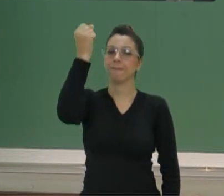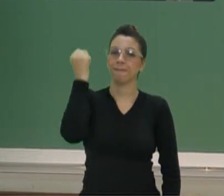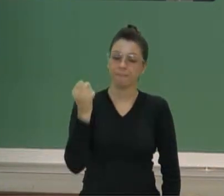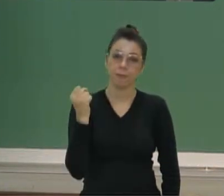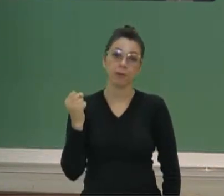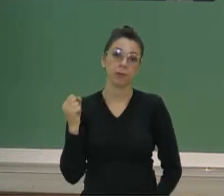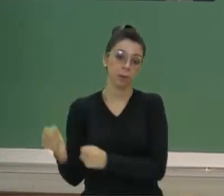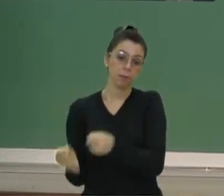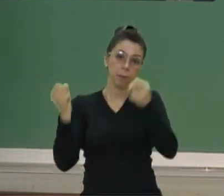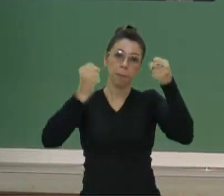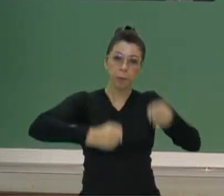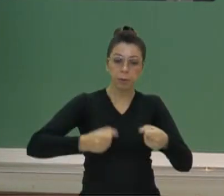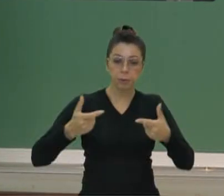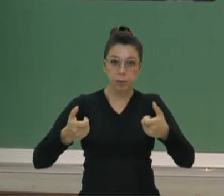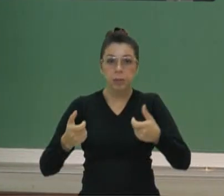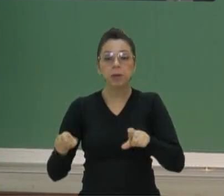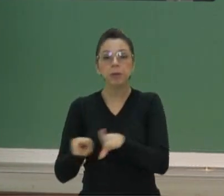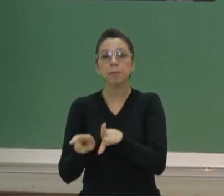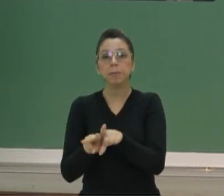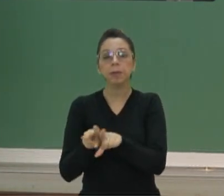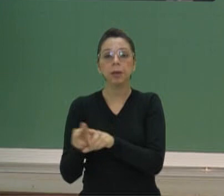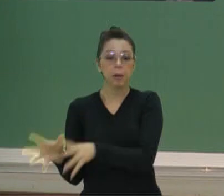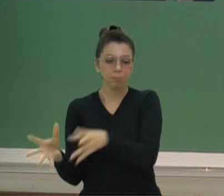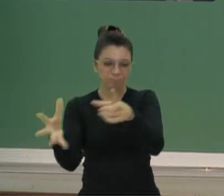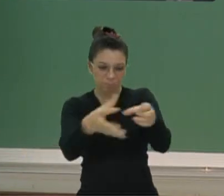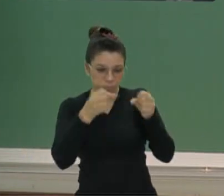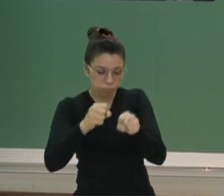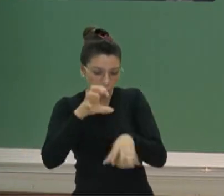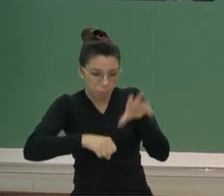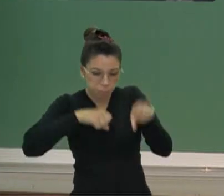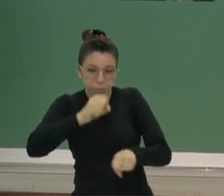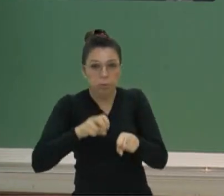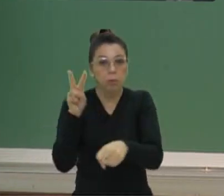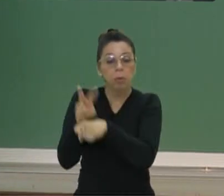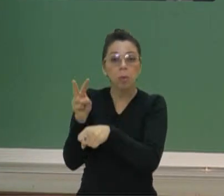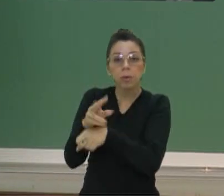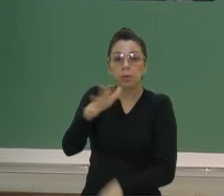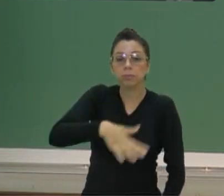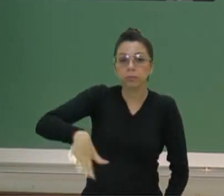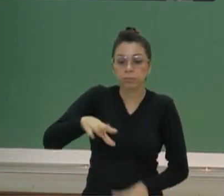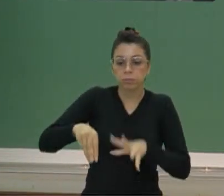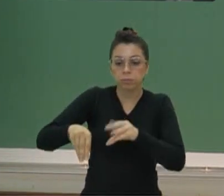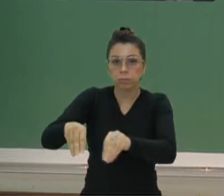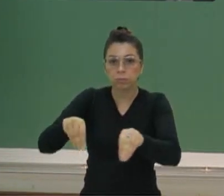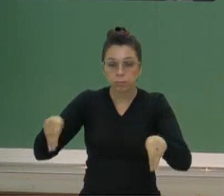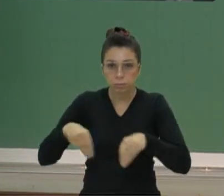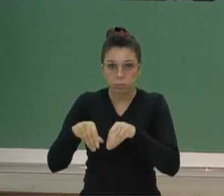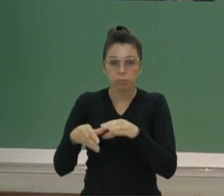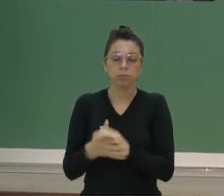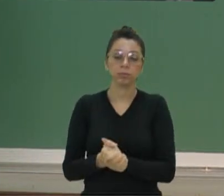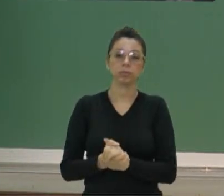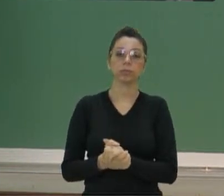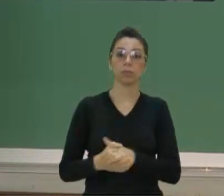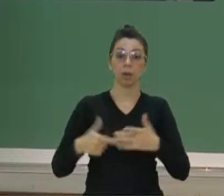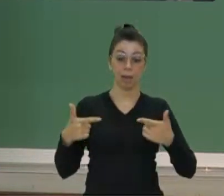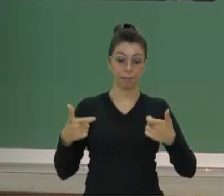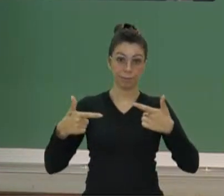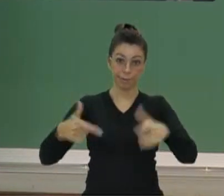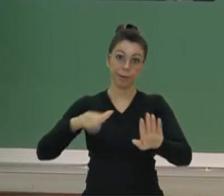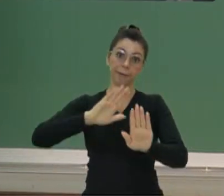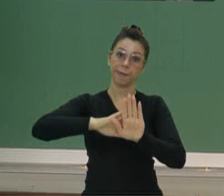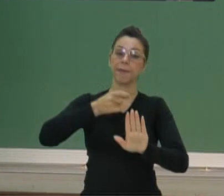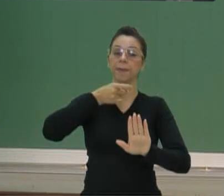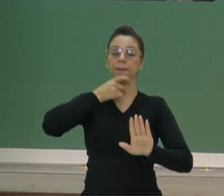mais força territorial para dominar e cuidar do seu território. Então a Guerra Fria indiscutivelmente fez